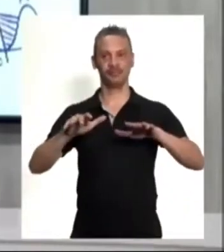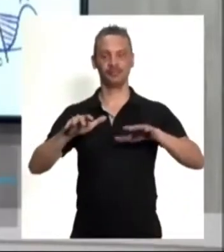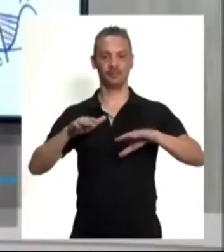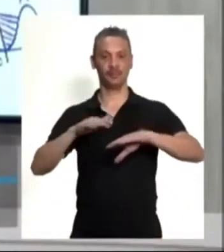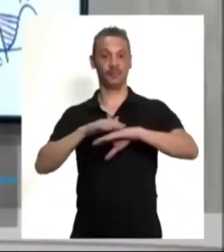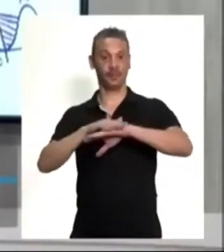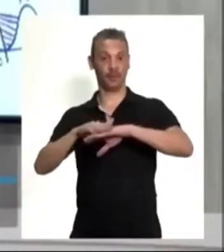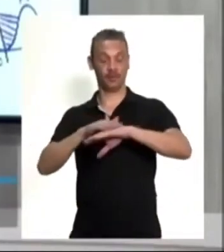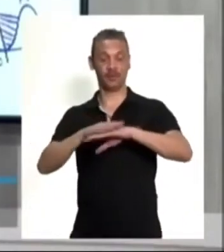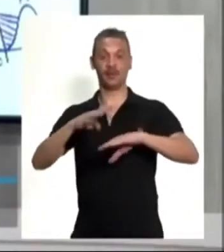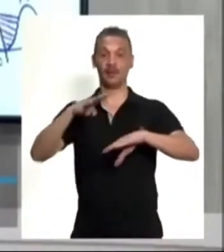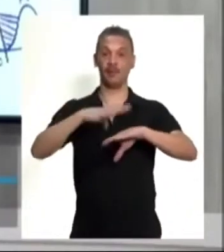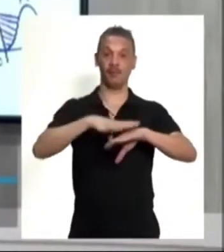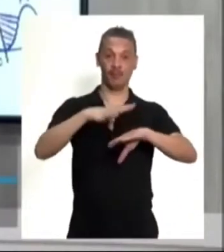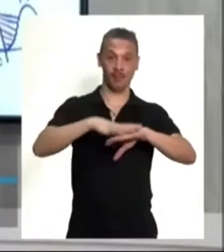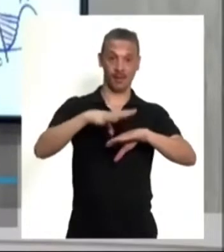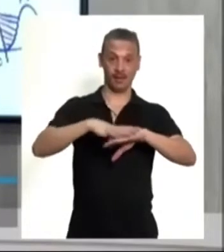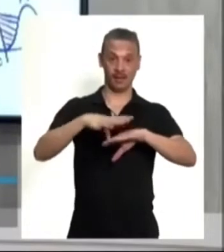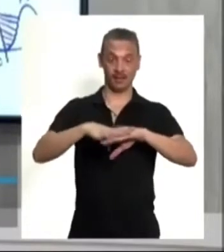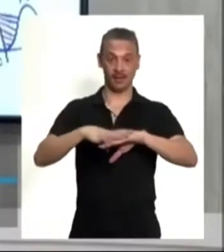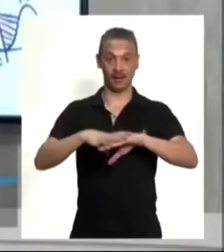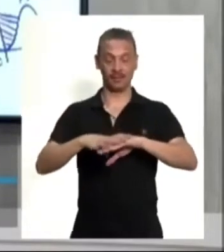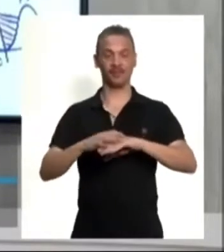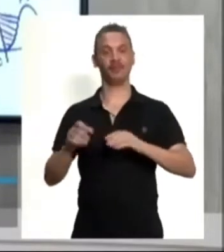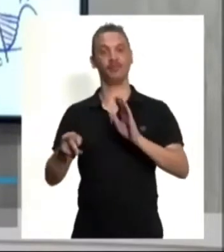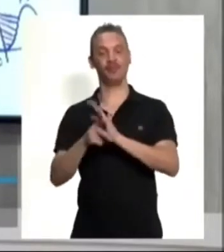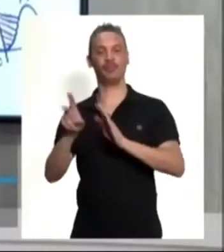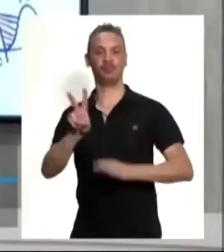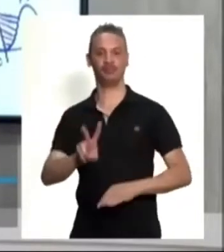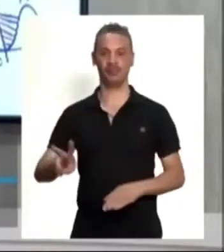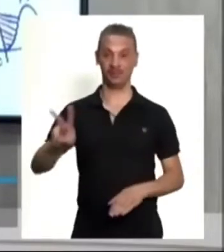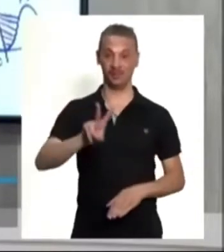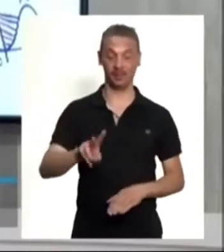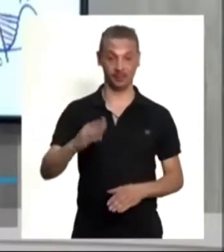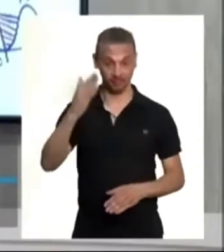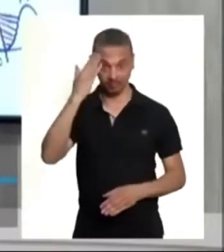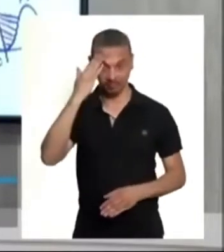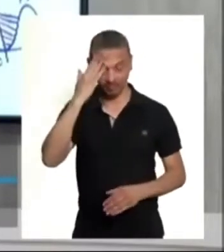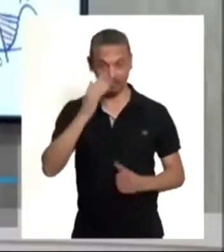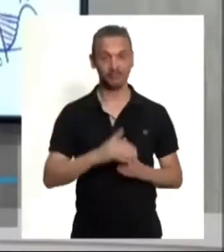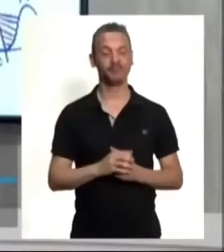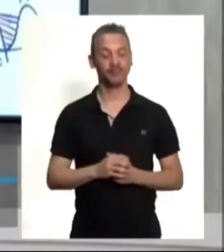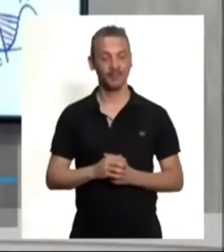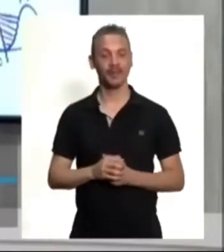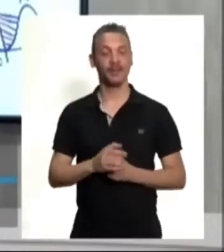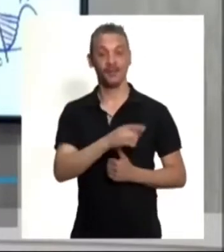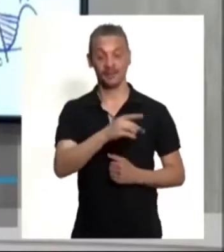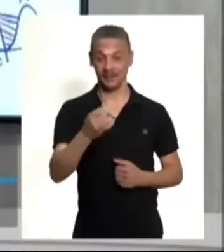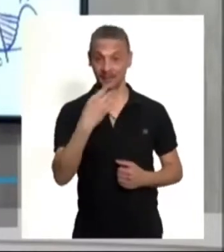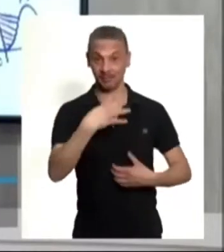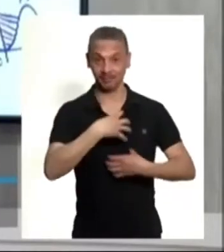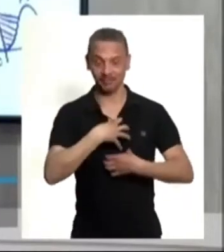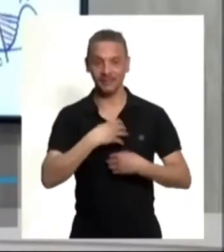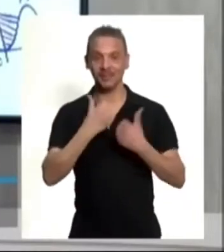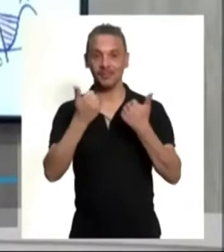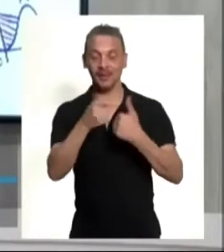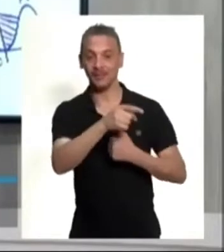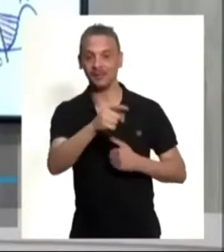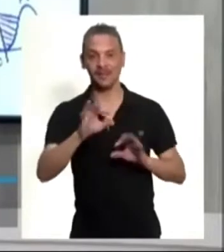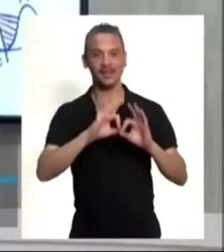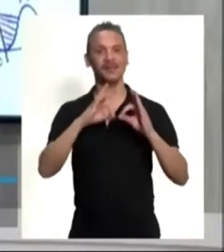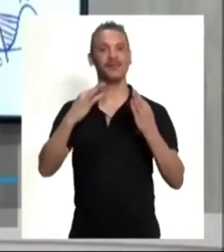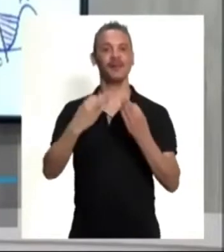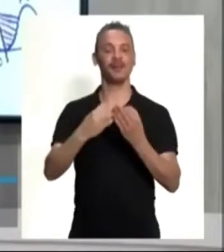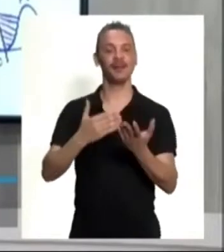matemática voltada para essas grandes vestibulares, tá? Tudo bem? Espero que vocês estejam tudo bem por aí, vocês e a família. Vamos lá,